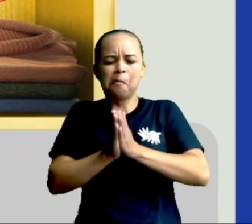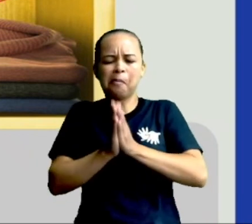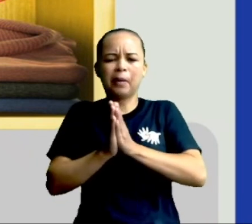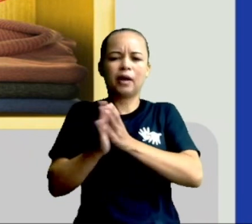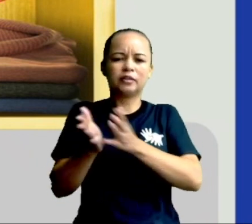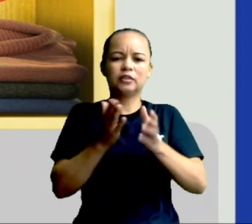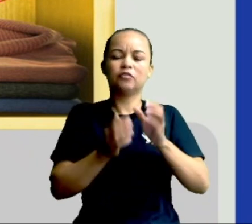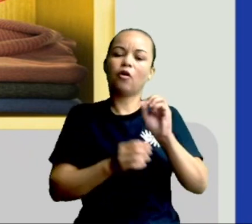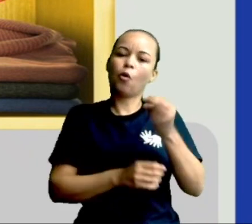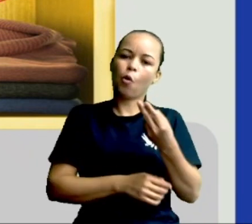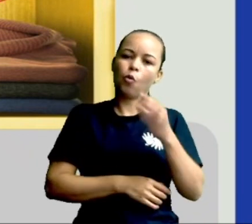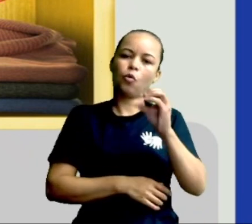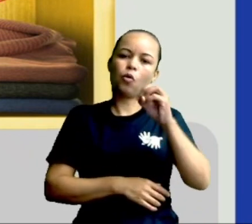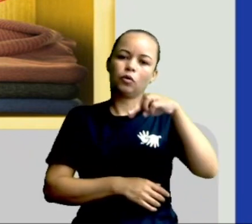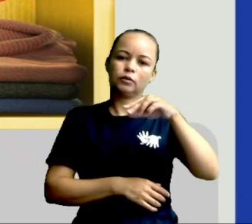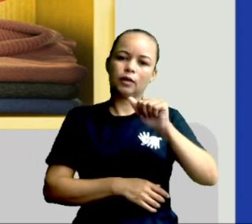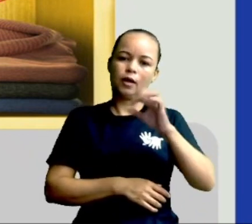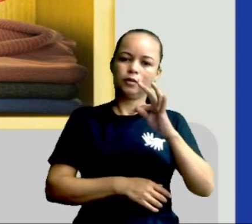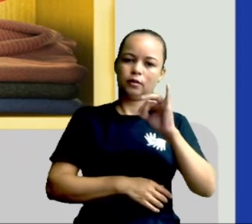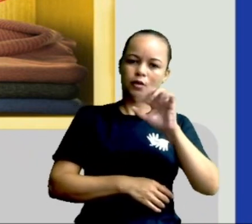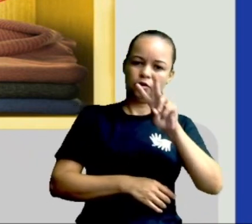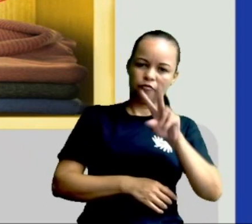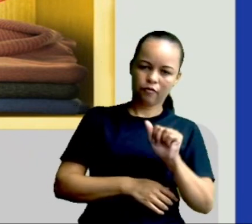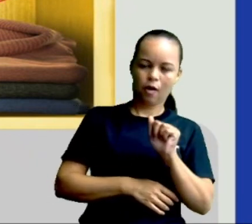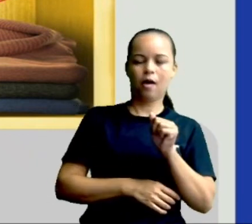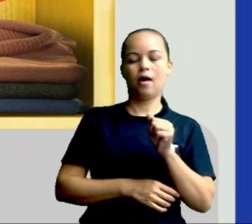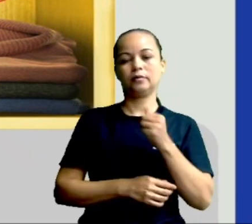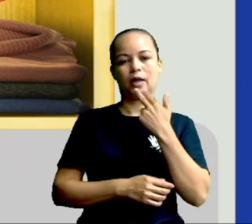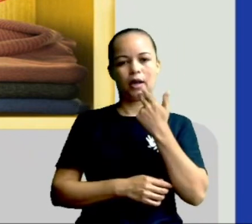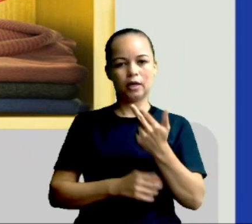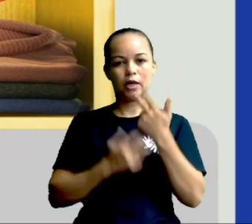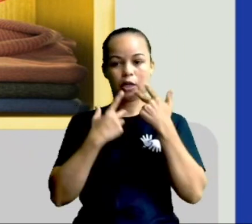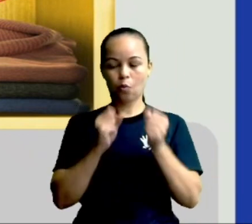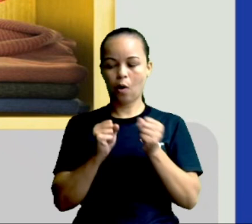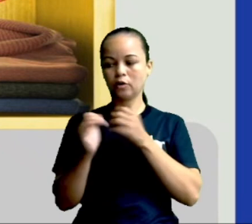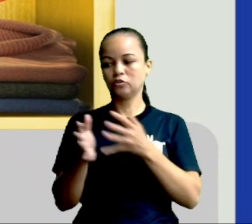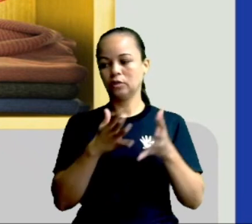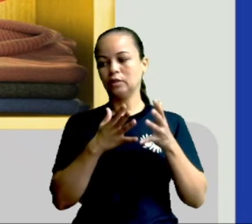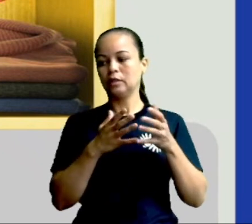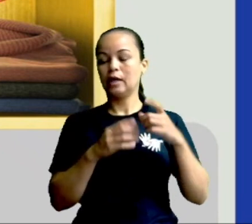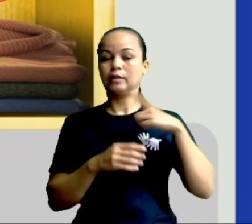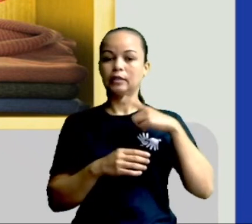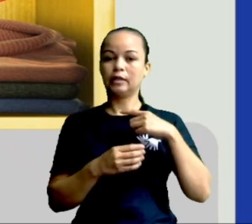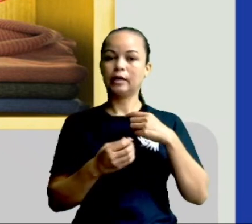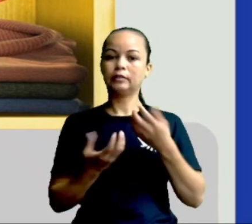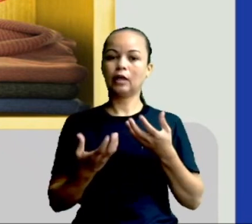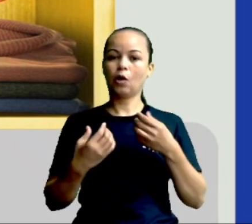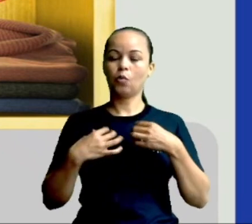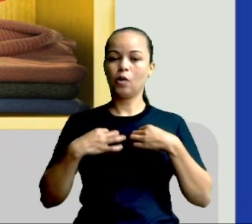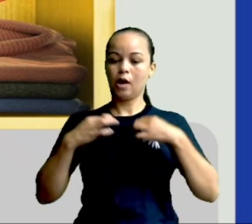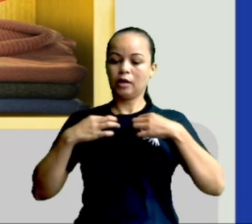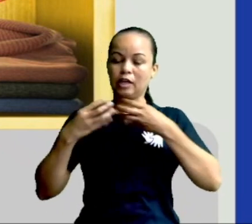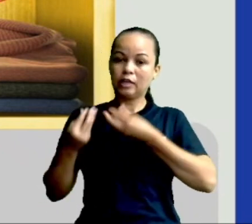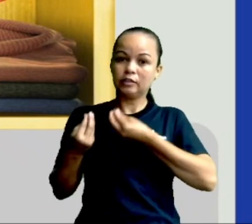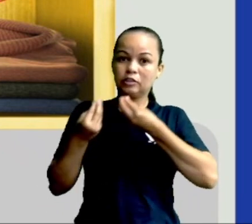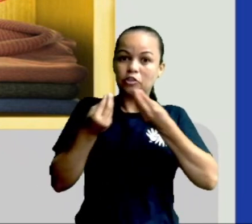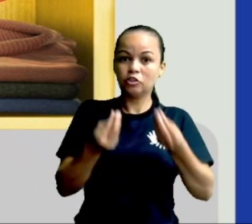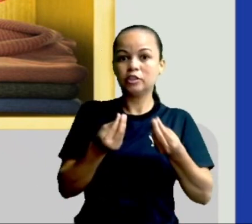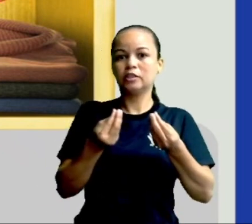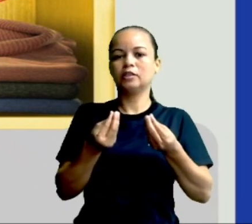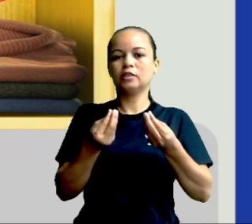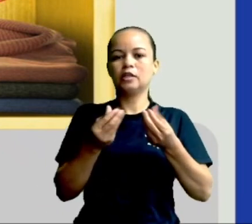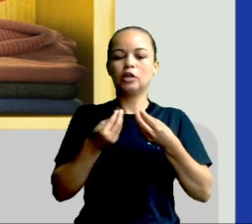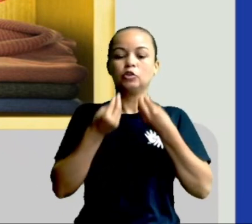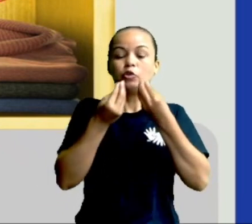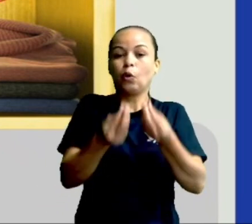ou conativa da linguagem. Percebam que tem aqui, dois verbos no imperativo, tire, doe, que são os verbos